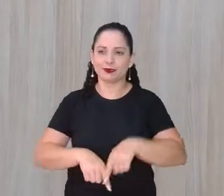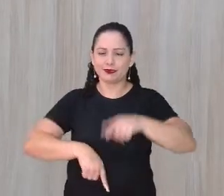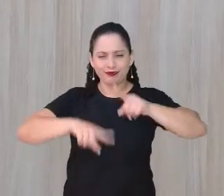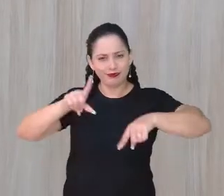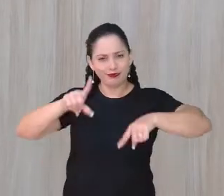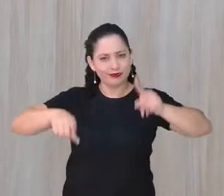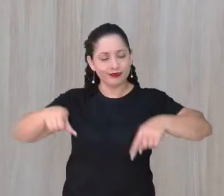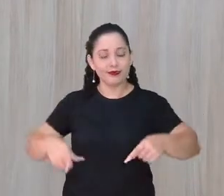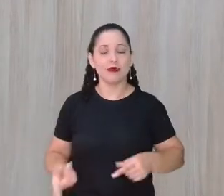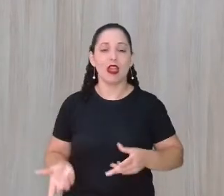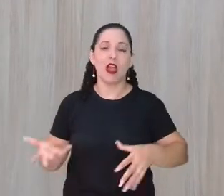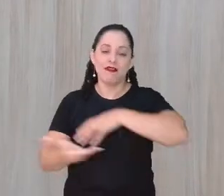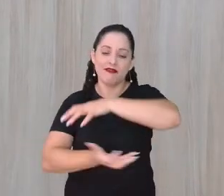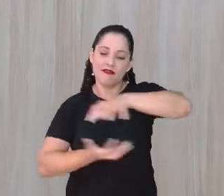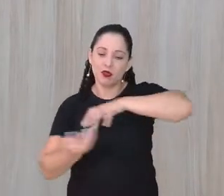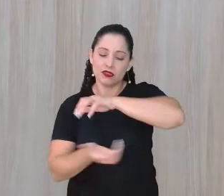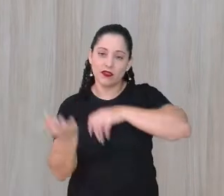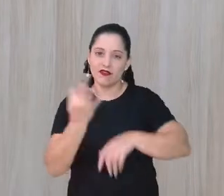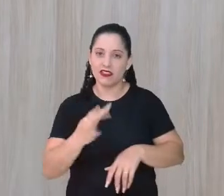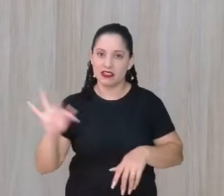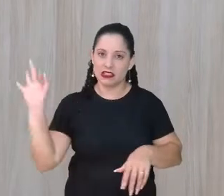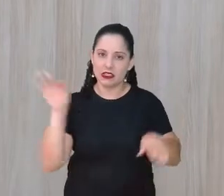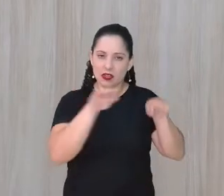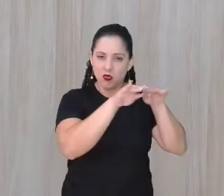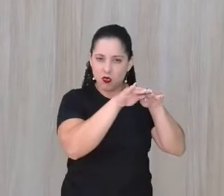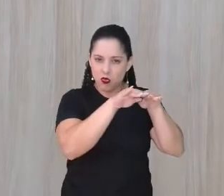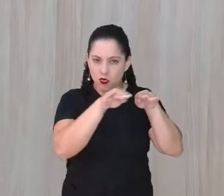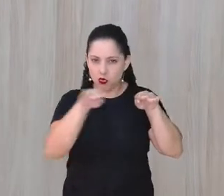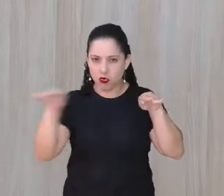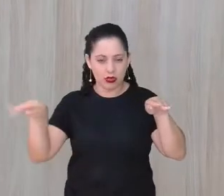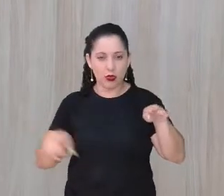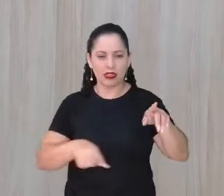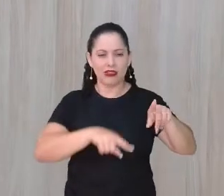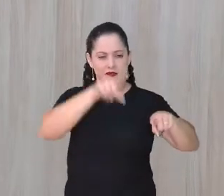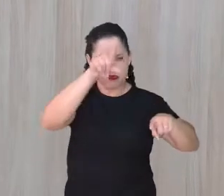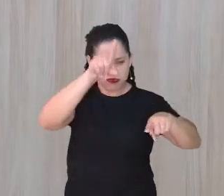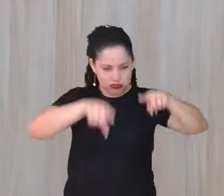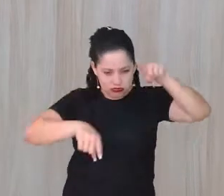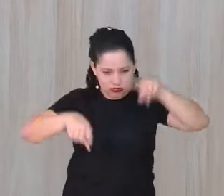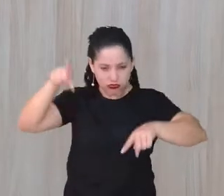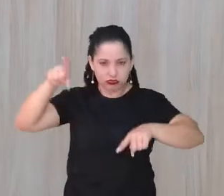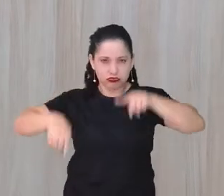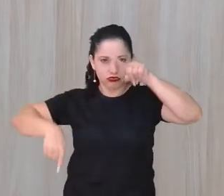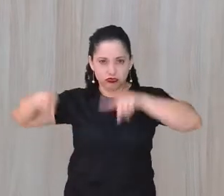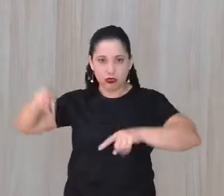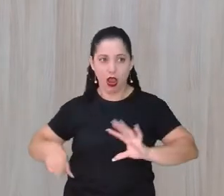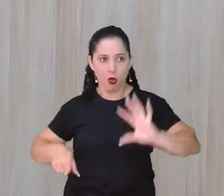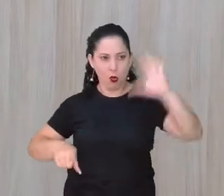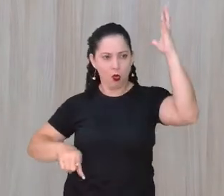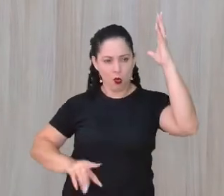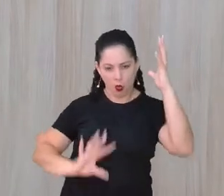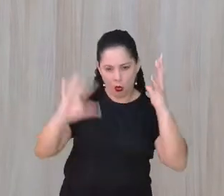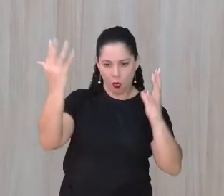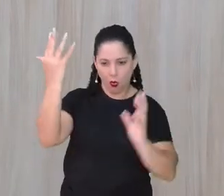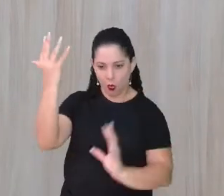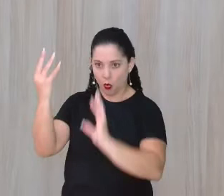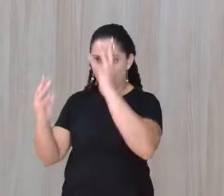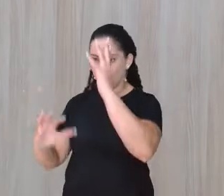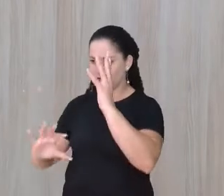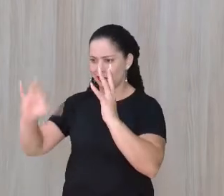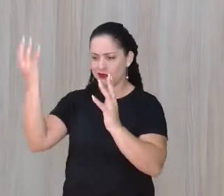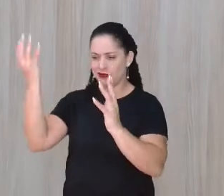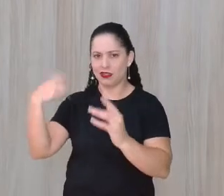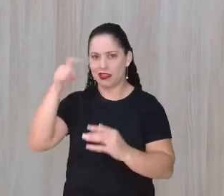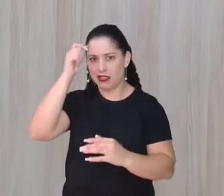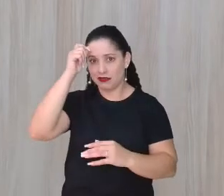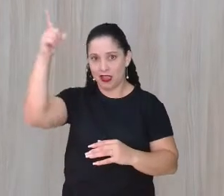Francesa, a gente já falou aqui, não foi linear, foram altos e baixos, né, então tudo isso contribuiu, né, aquelas